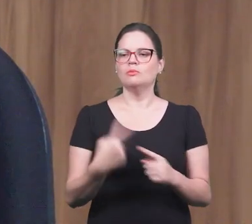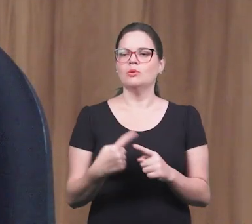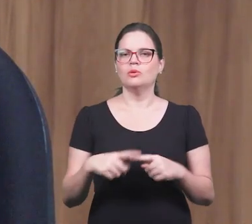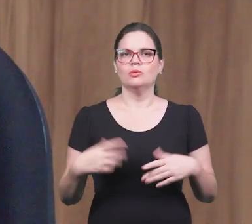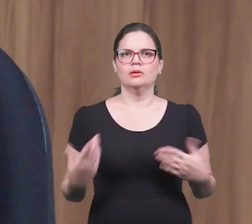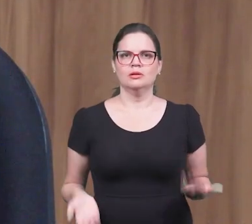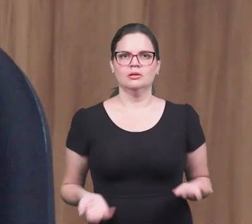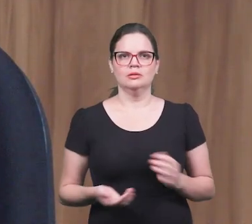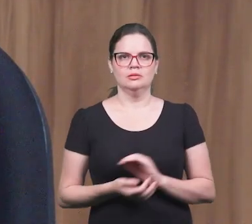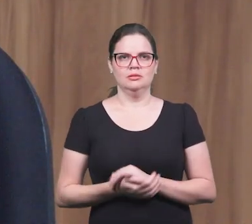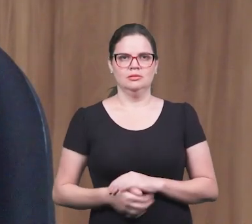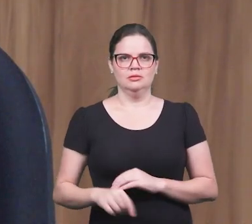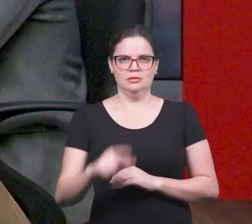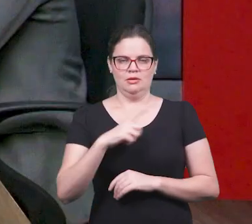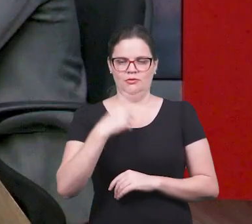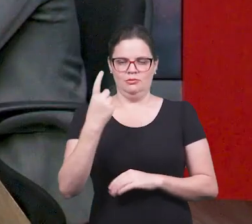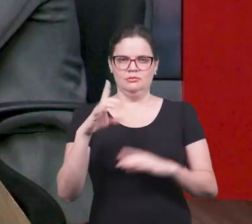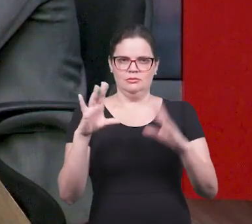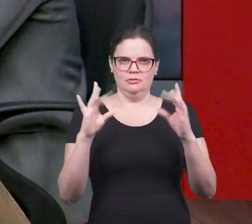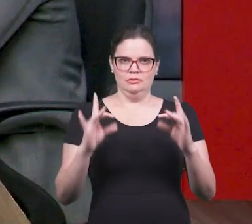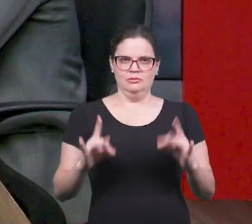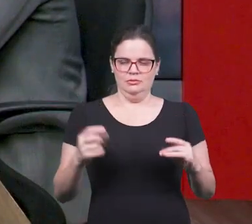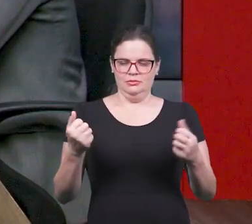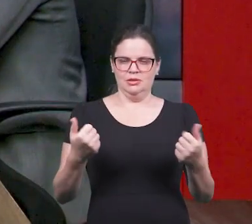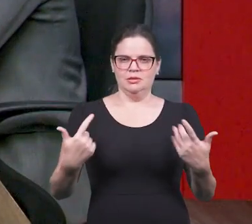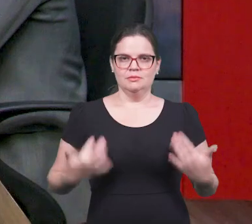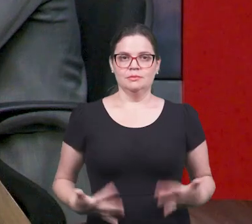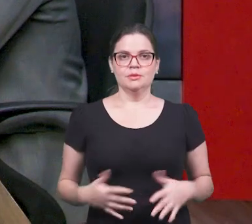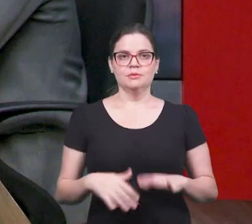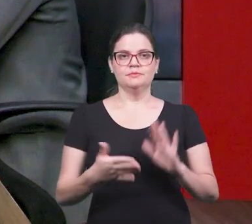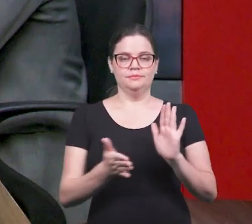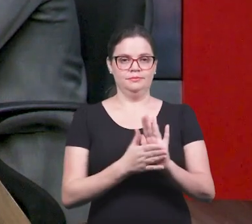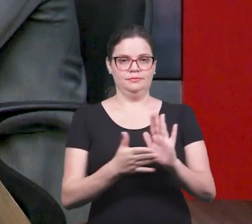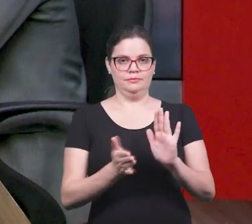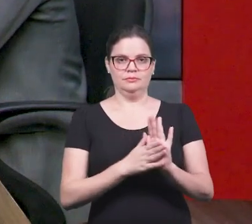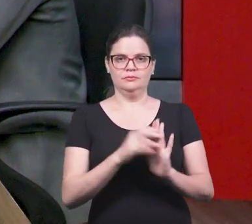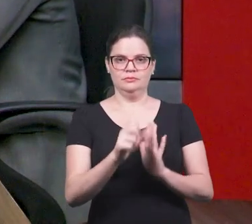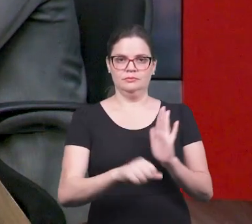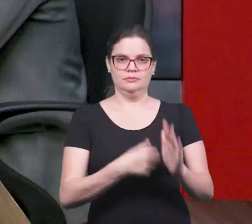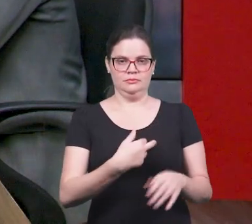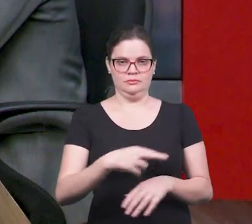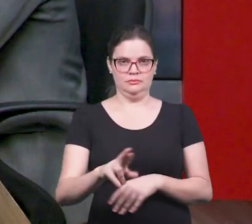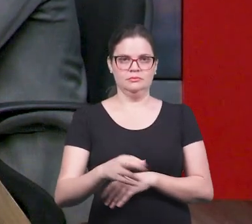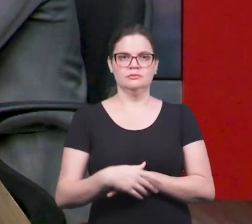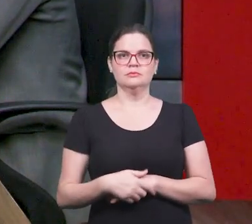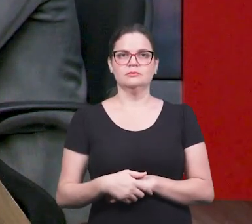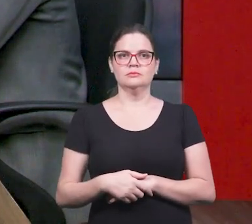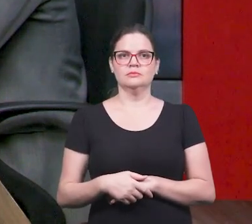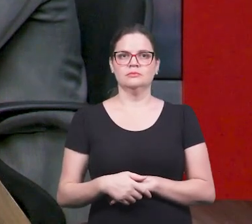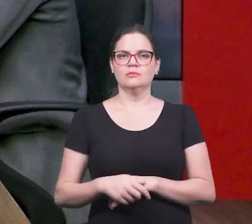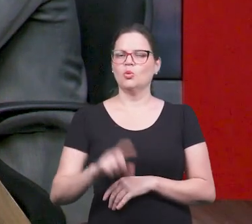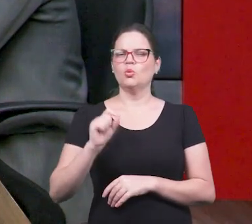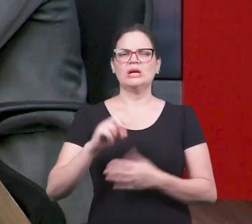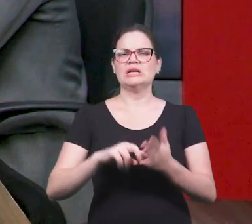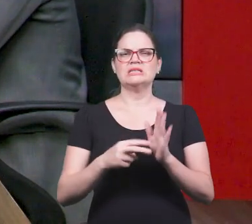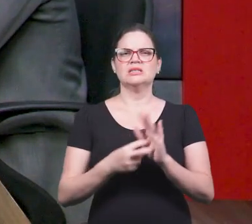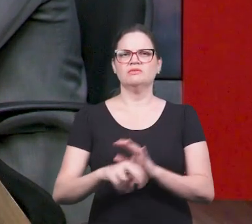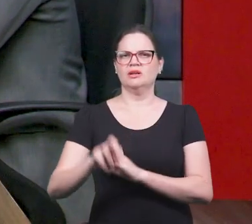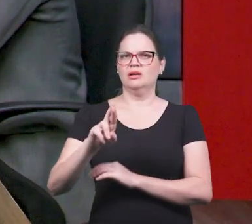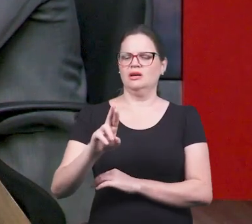Só um detalhe, Edson, você falou, né? Reforma protestante, né? Reforma, o que é reforma?